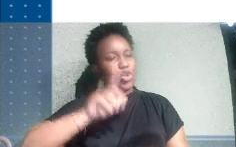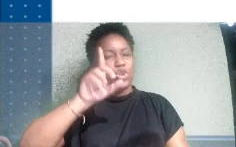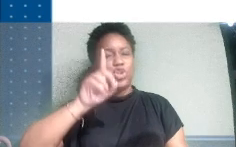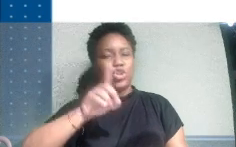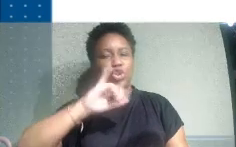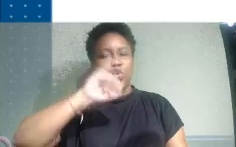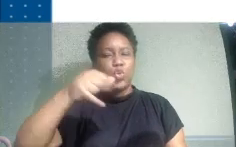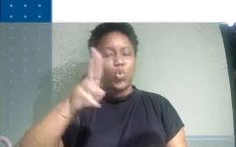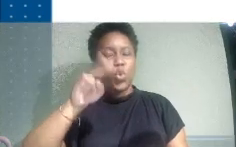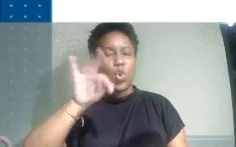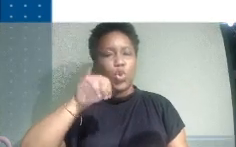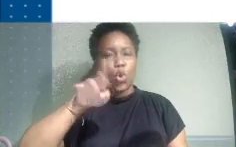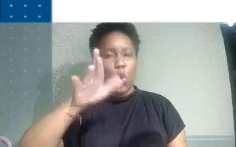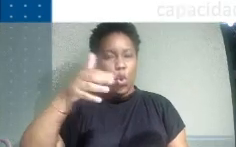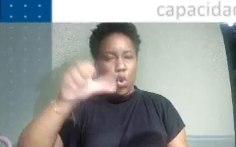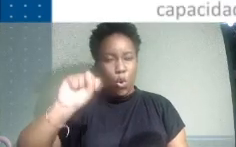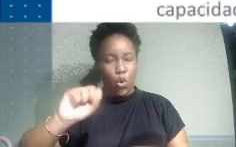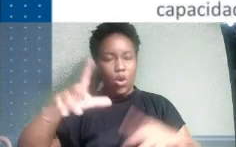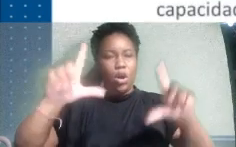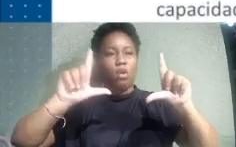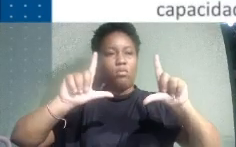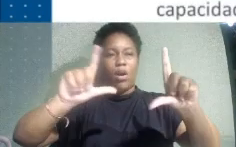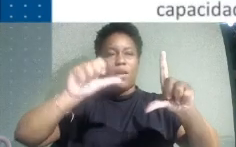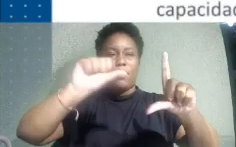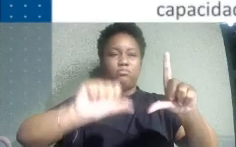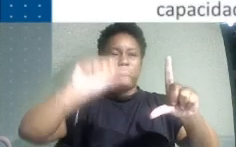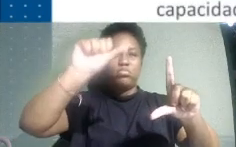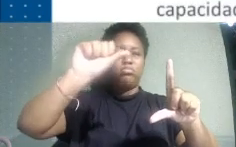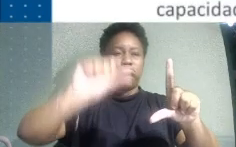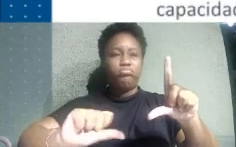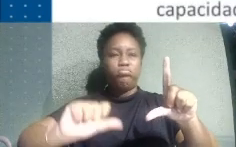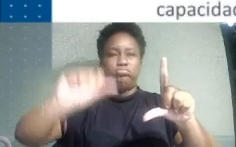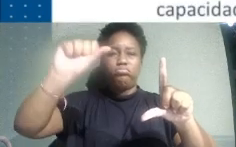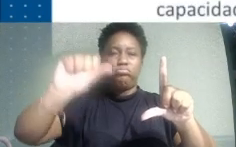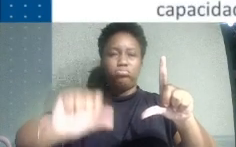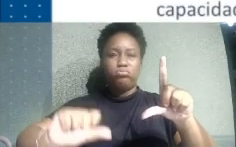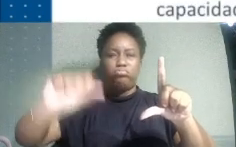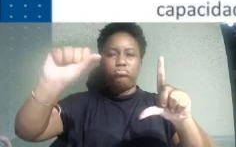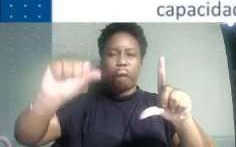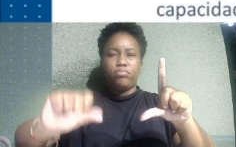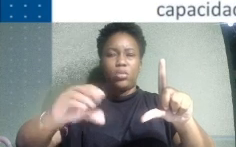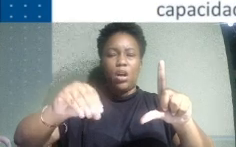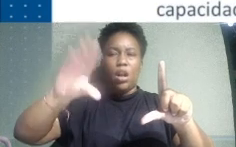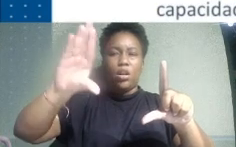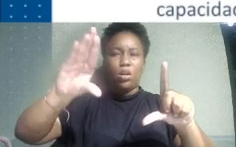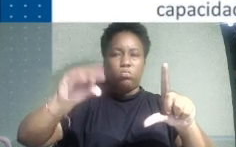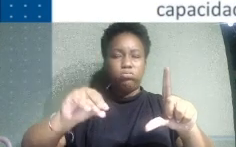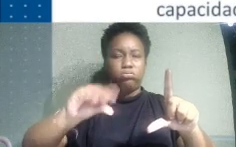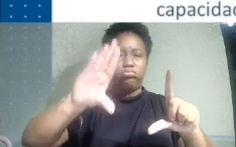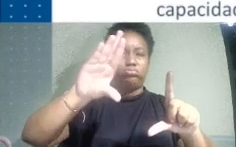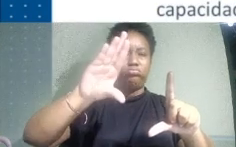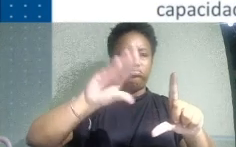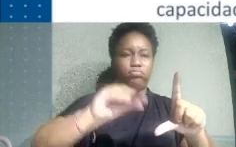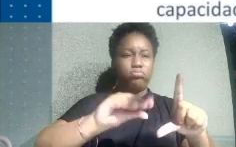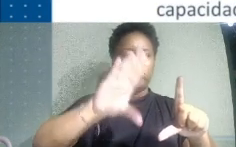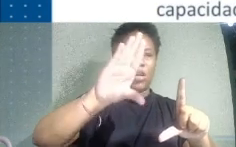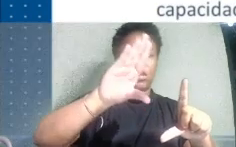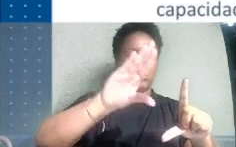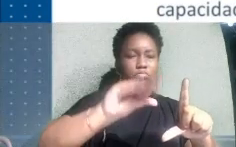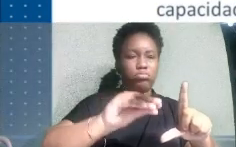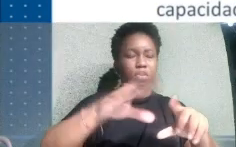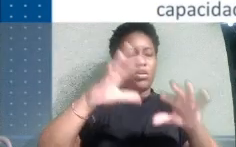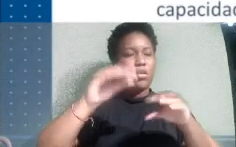ficar dentro do nosso quadro geral, né? E qual que é a função do disjuntor? dispositivos de proteção